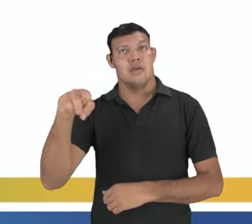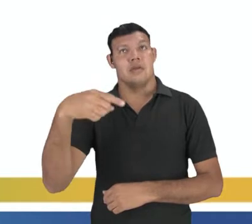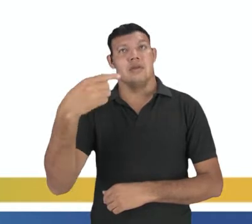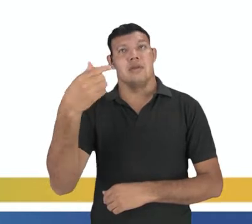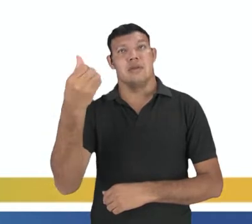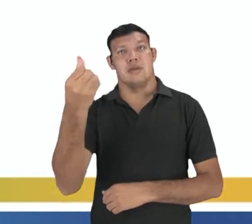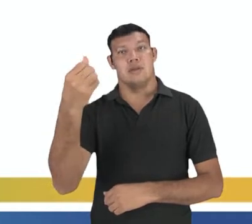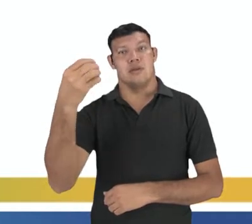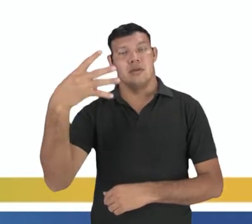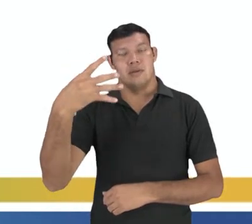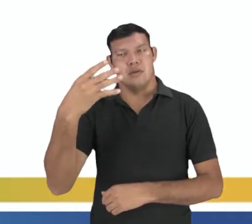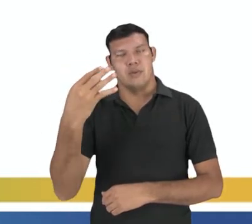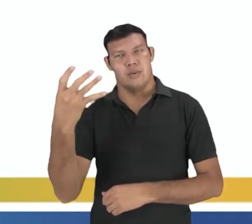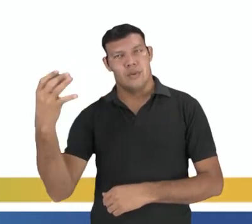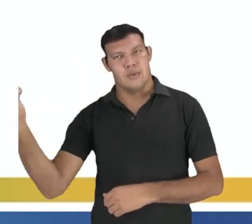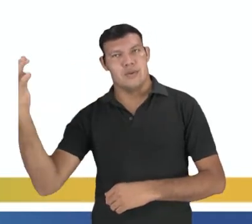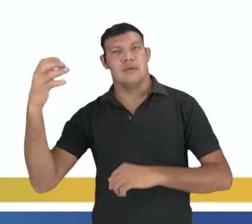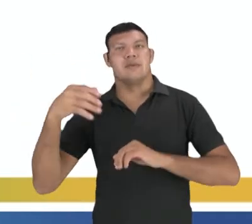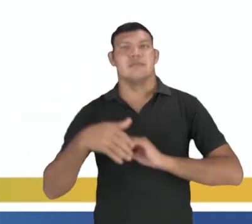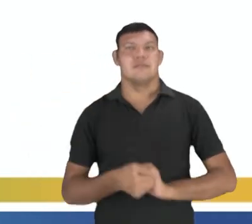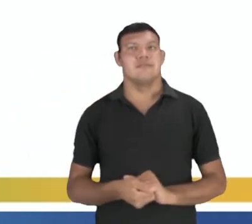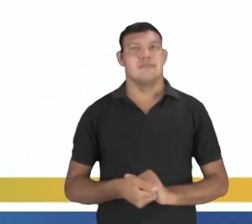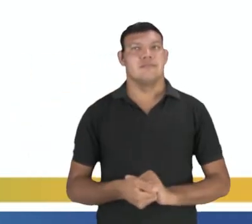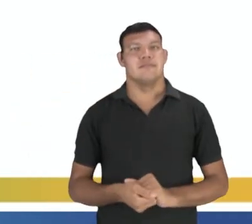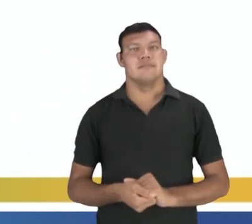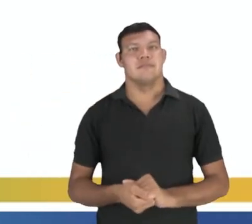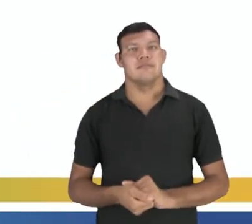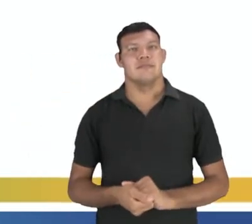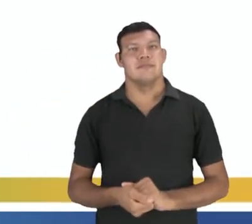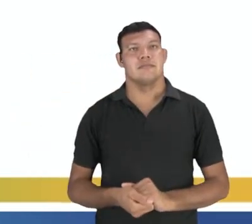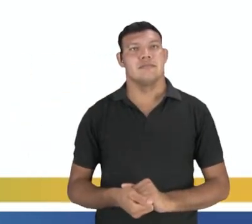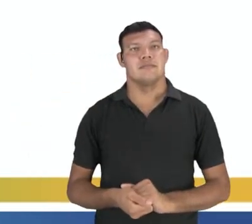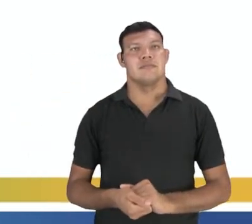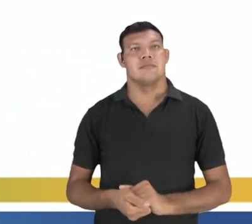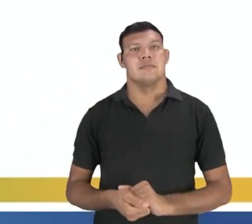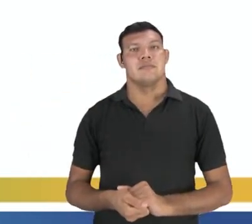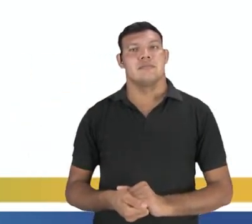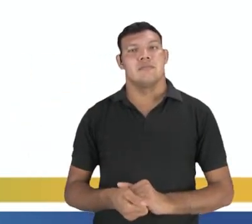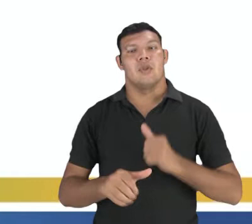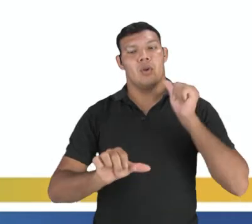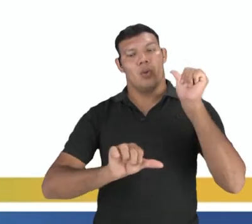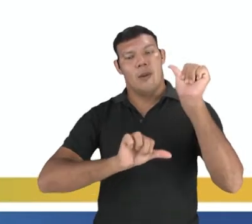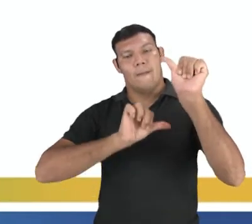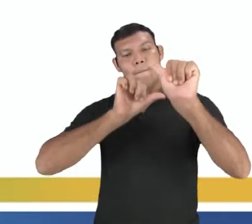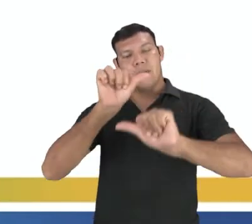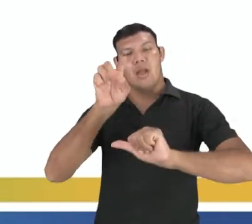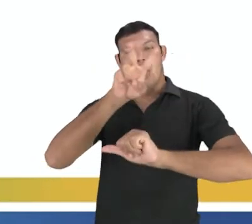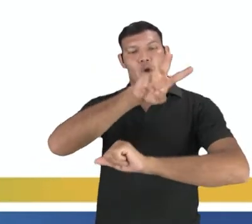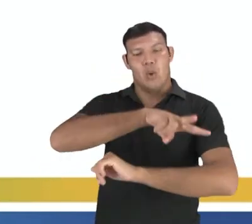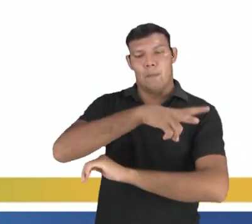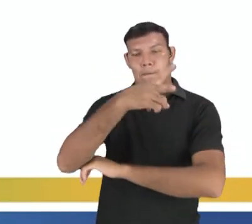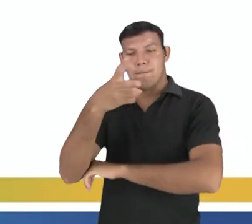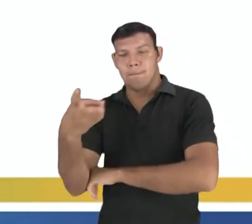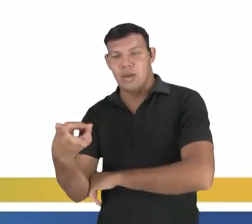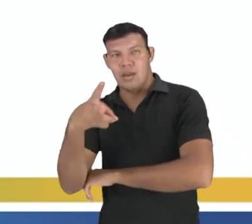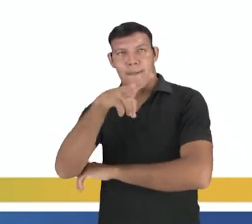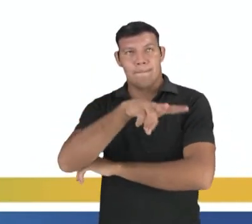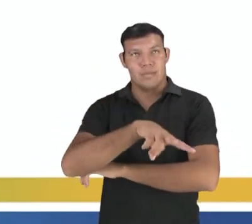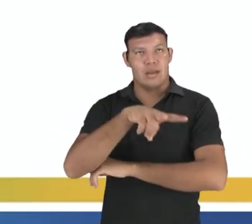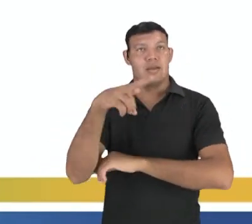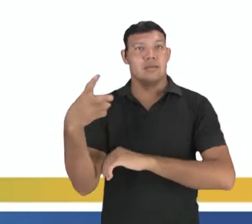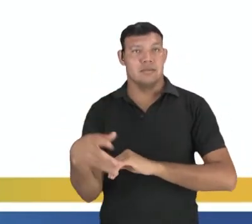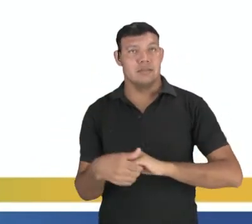32, 64, e aí vai lá o restante sequenciando. E aí nós vamos dizer que a